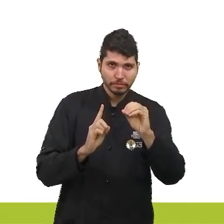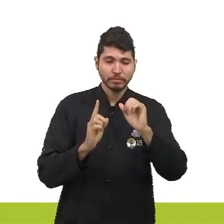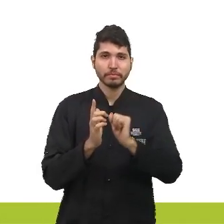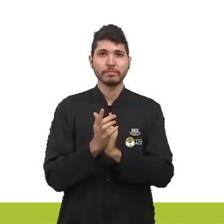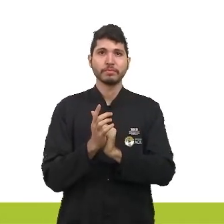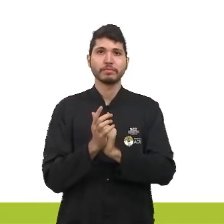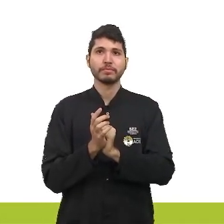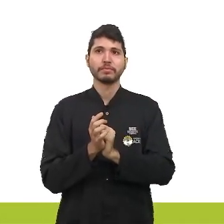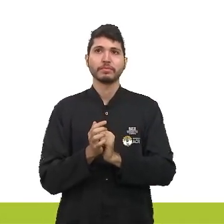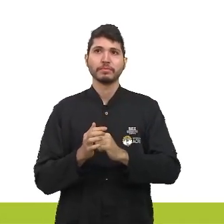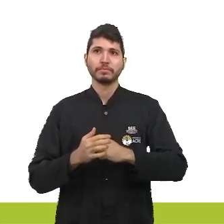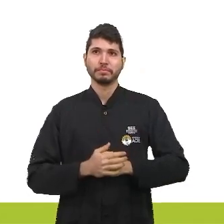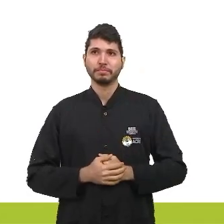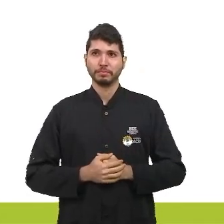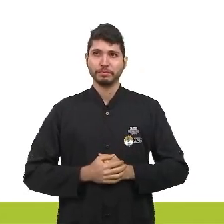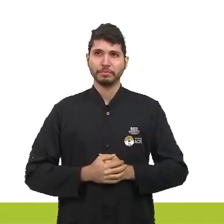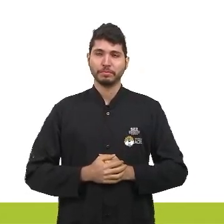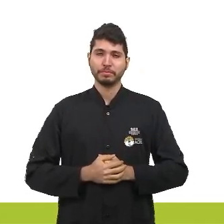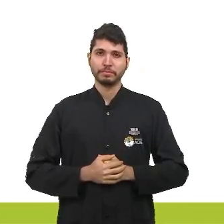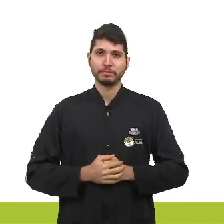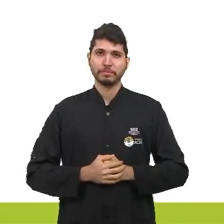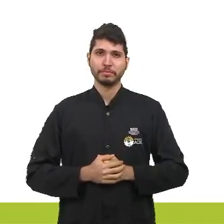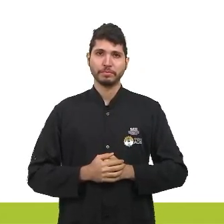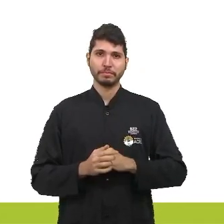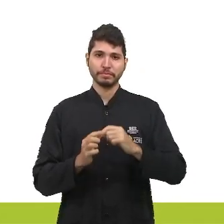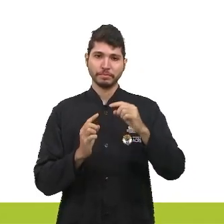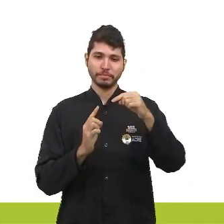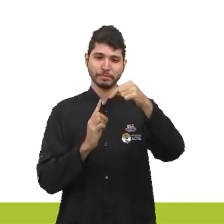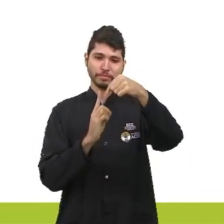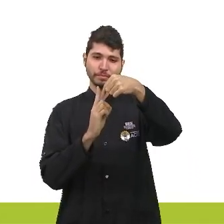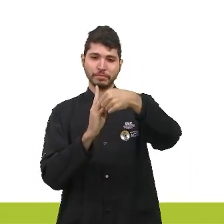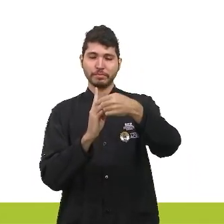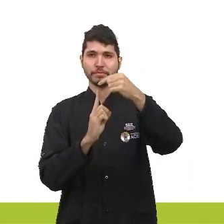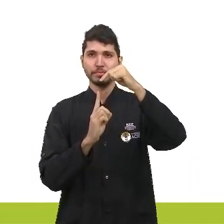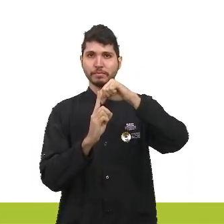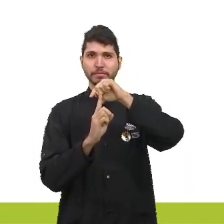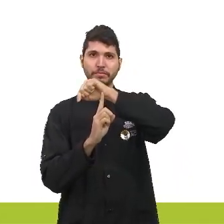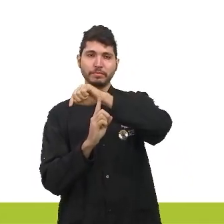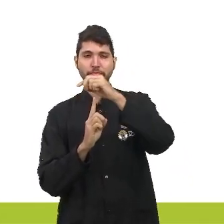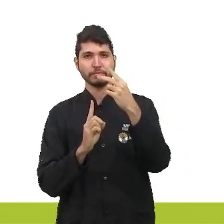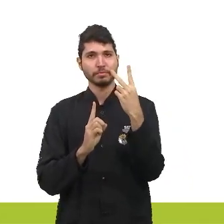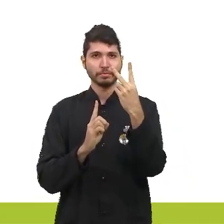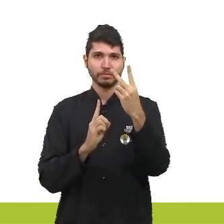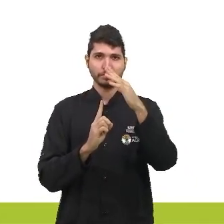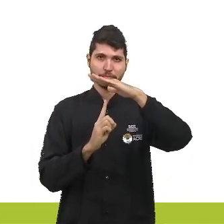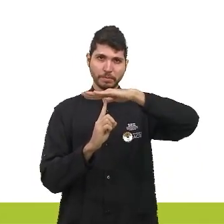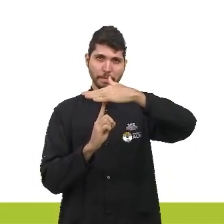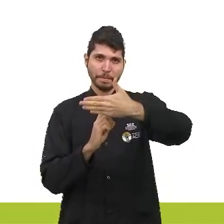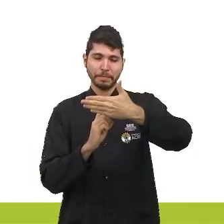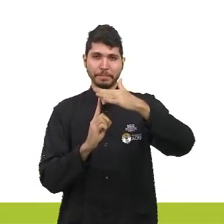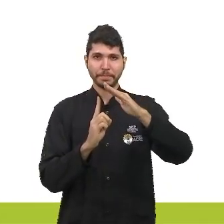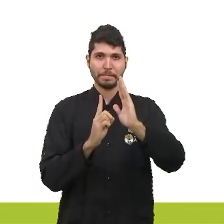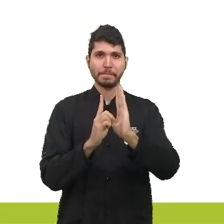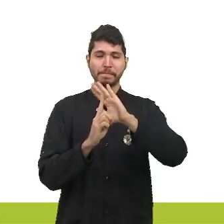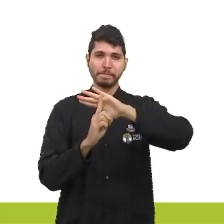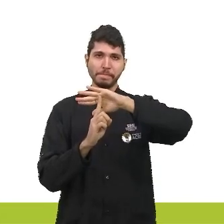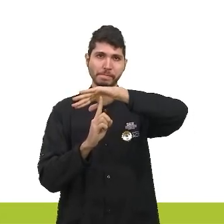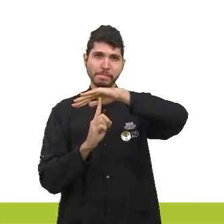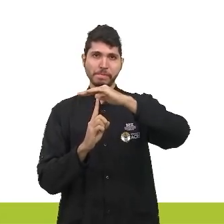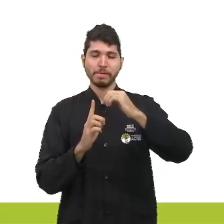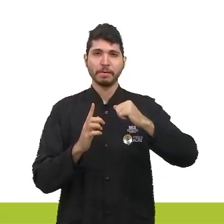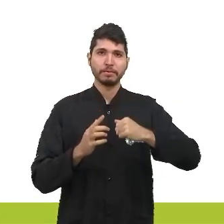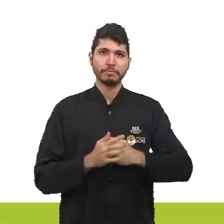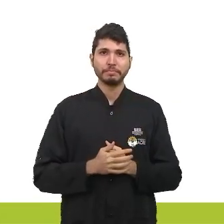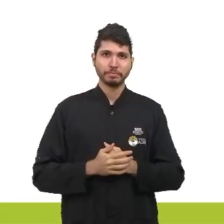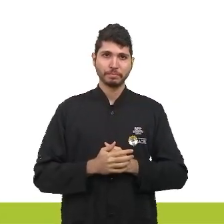dois polígonos. Então, cada lado está em duas faces. Eu vou dizer que essa superfície, os polígonos são